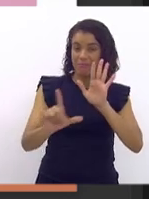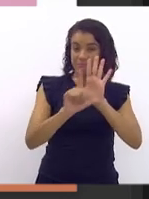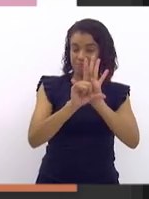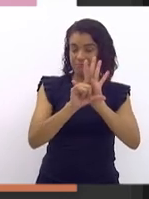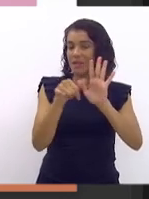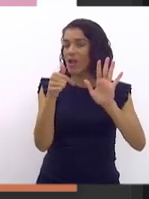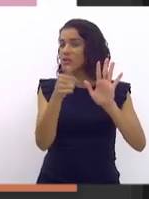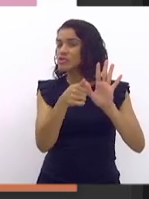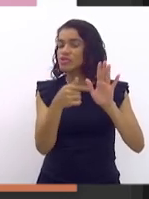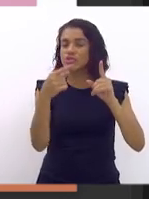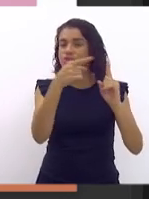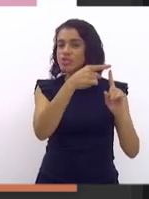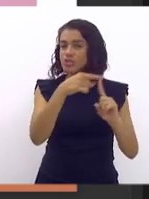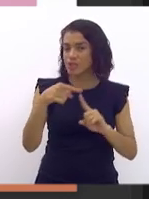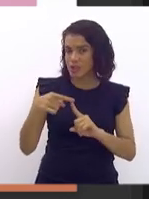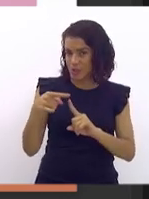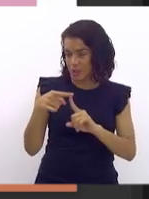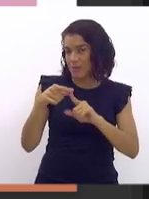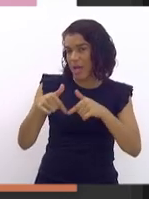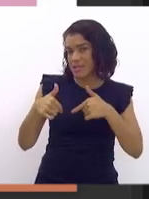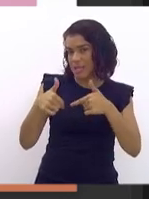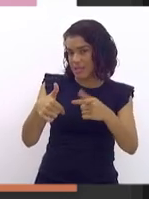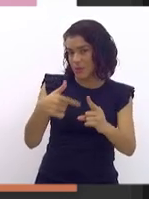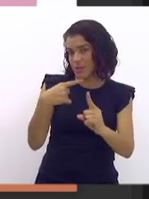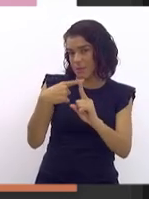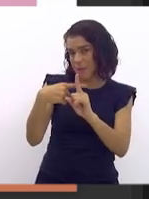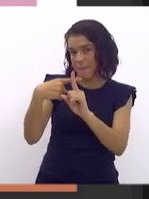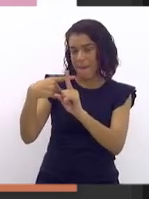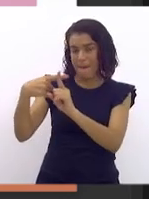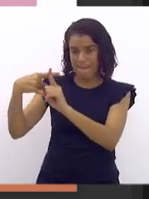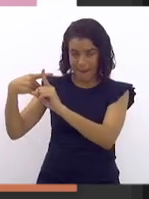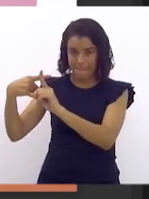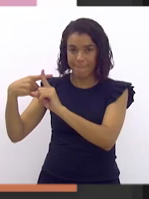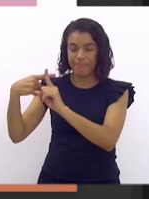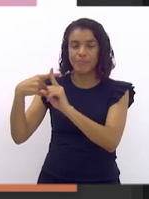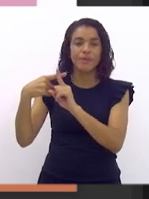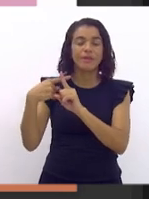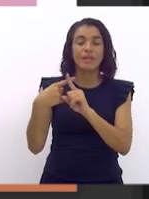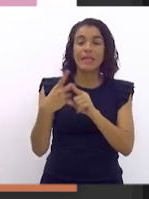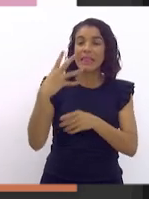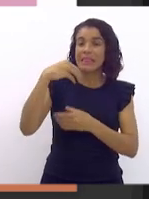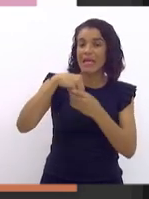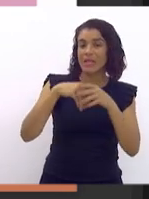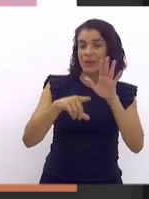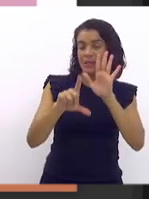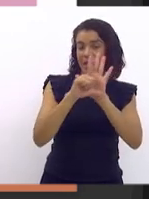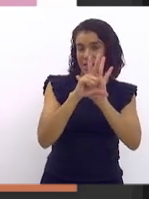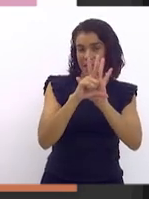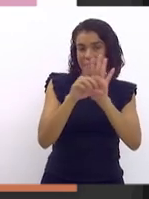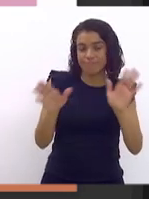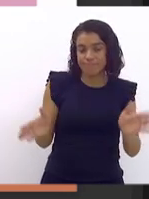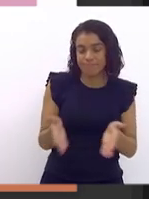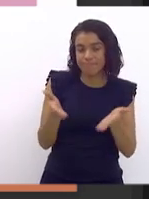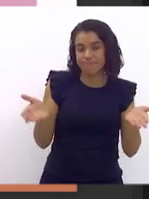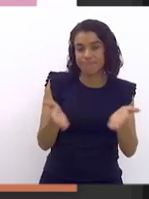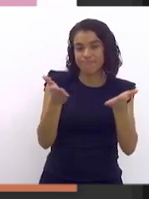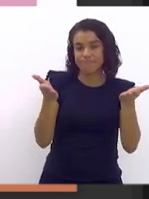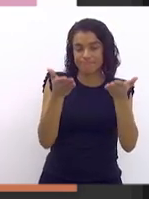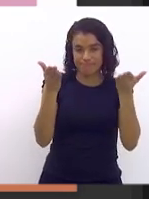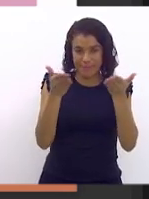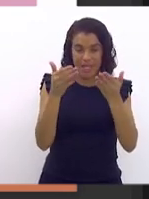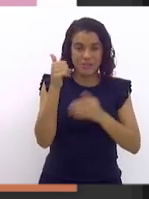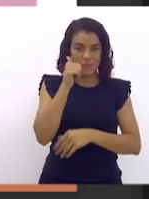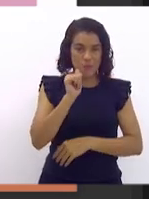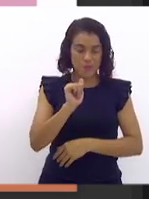na política brasileira, ou seja, as ações afirmativas que existem, na legislação brasileira hoje, que incentivam a participação das mulheres